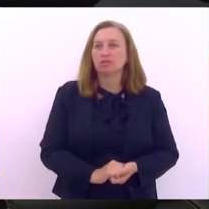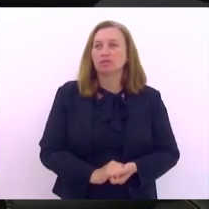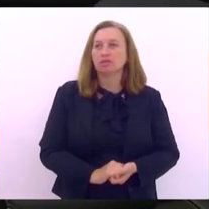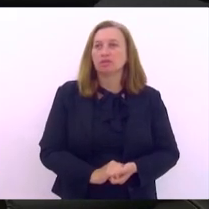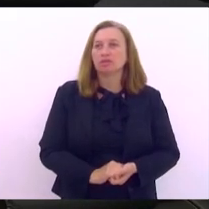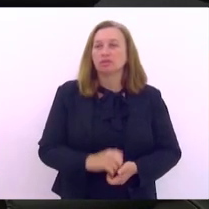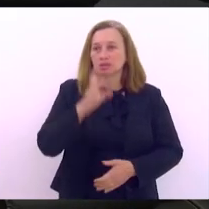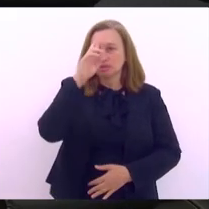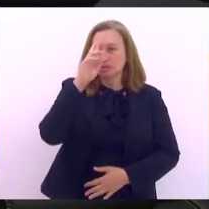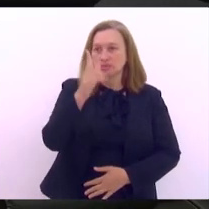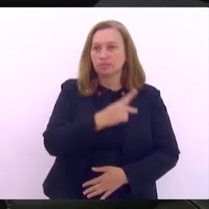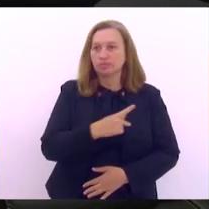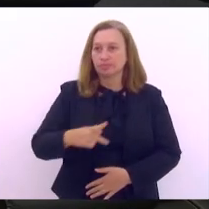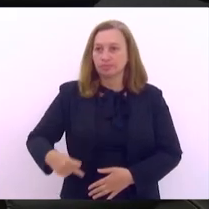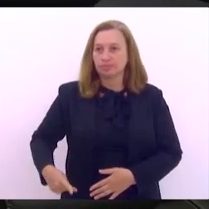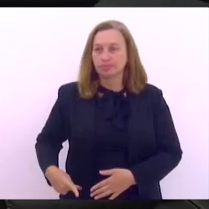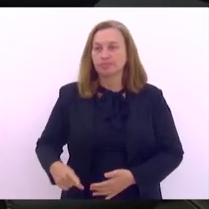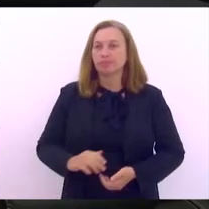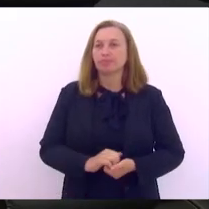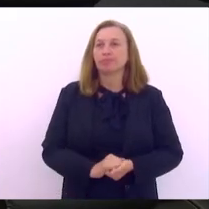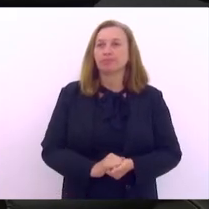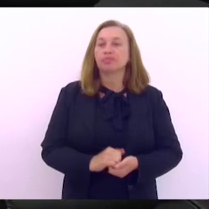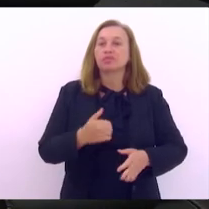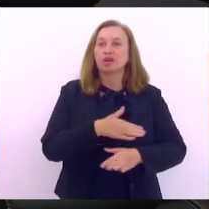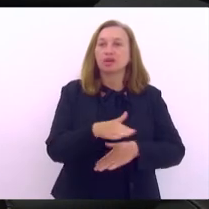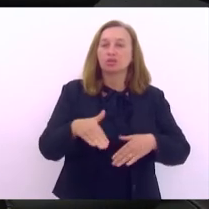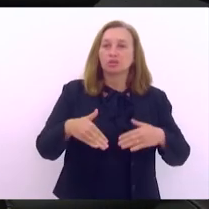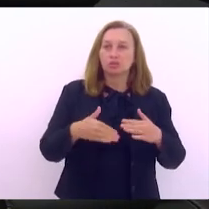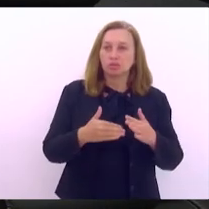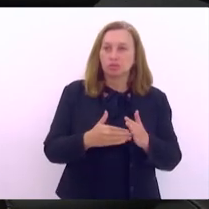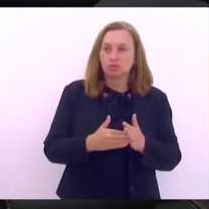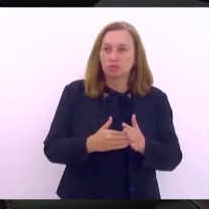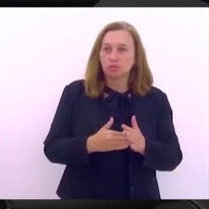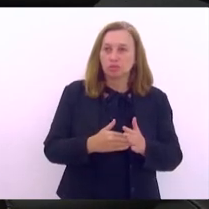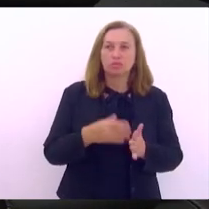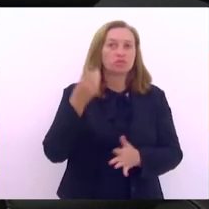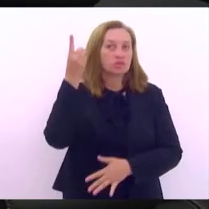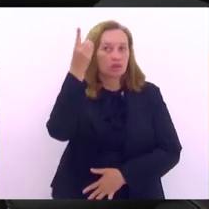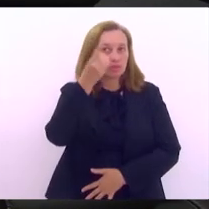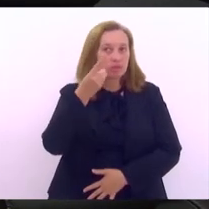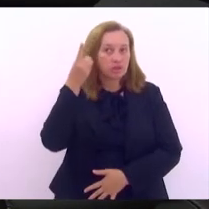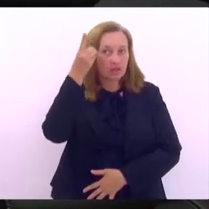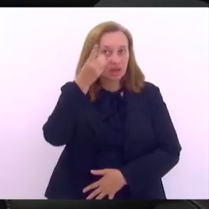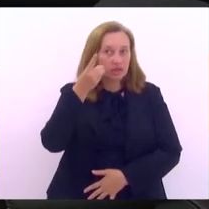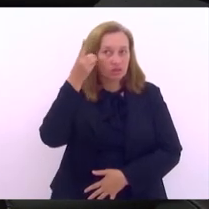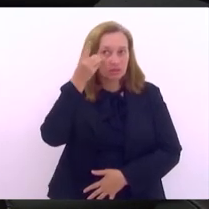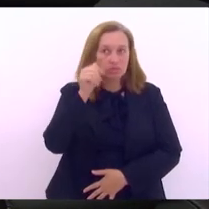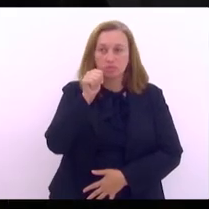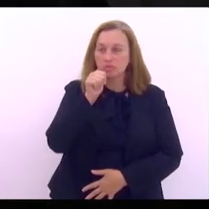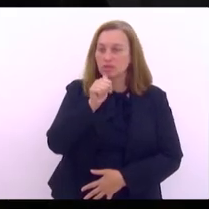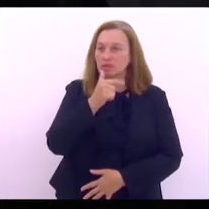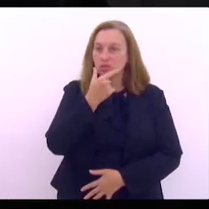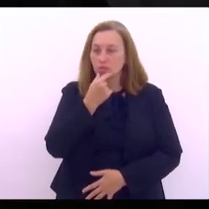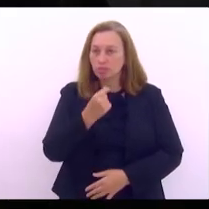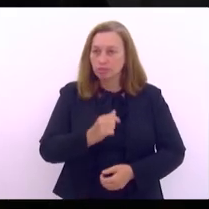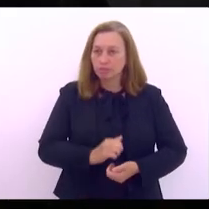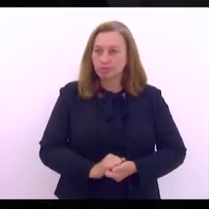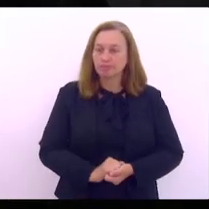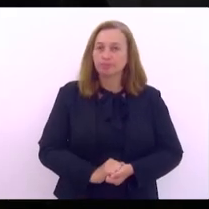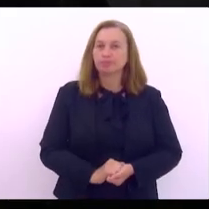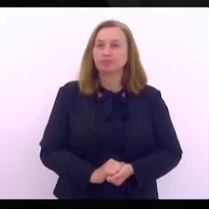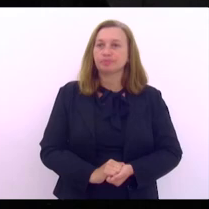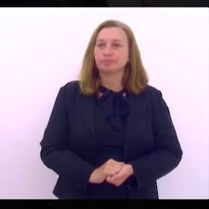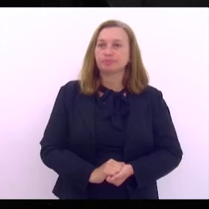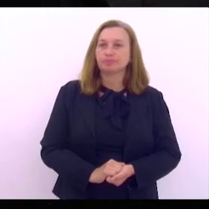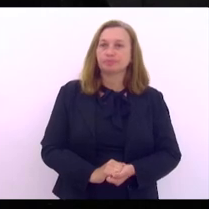Senhor presidente, senhoras e senhores deputadas e deputados,